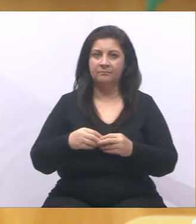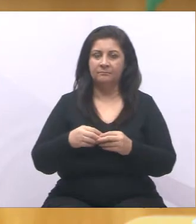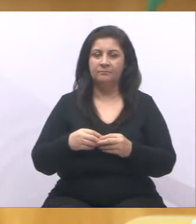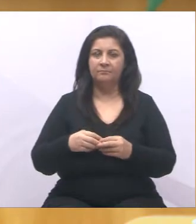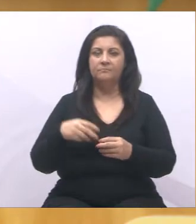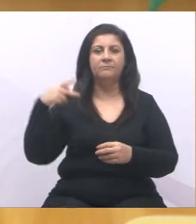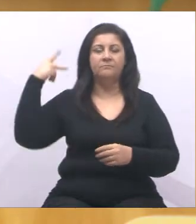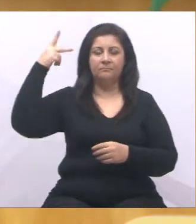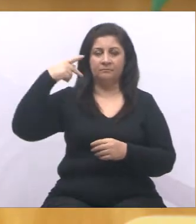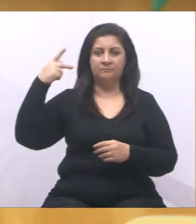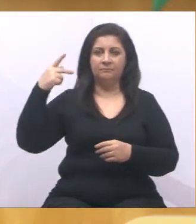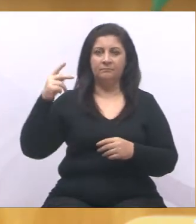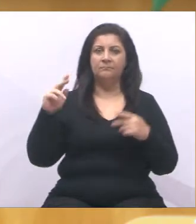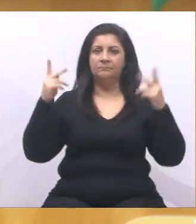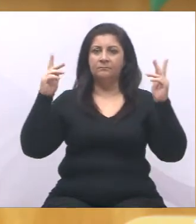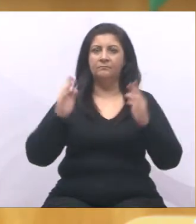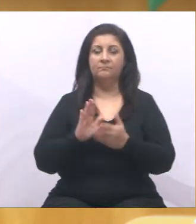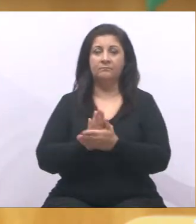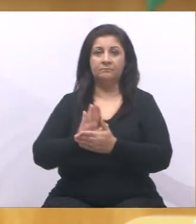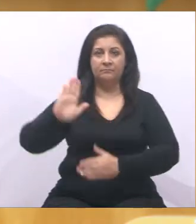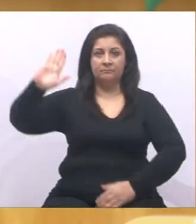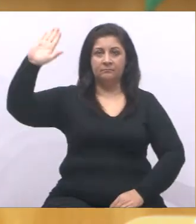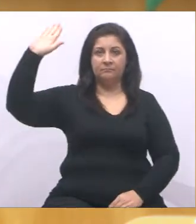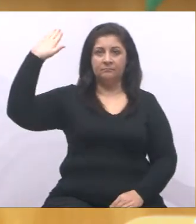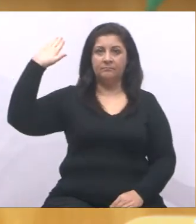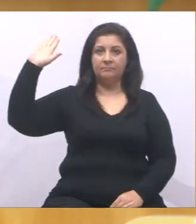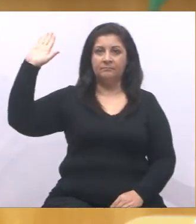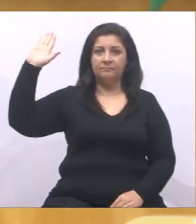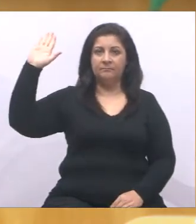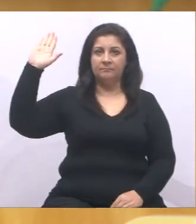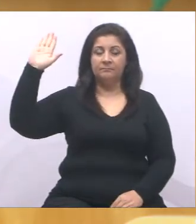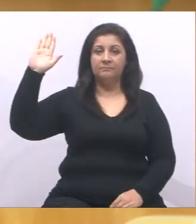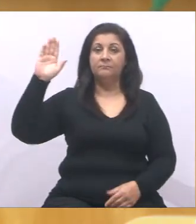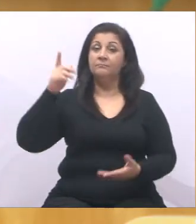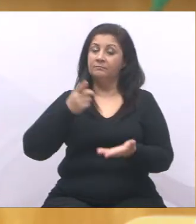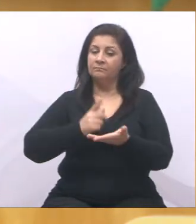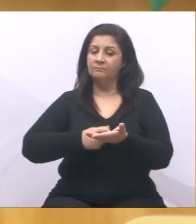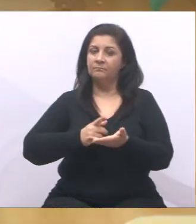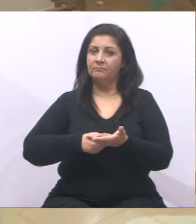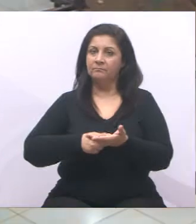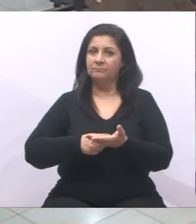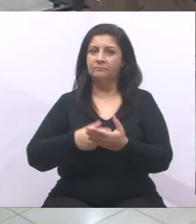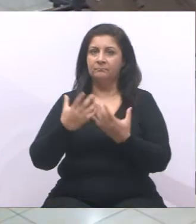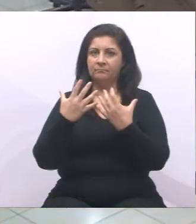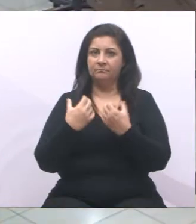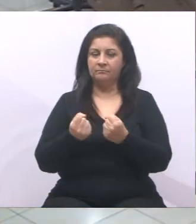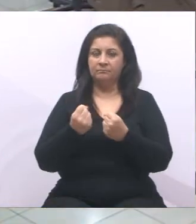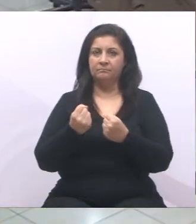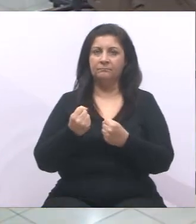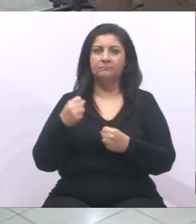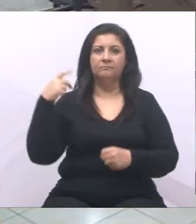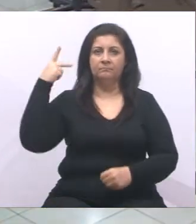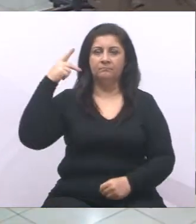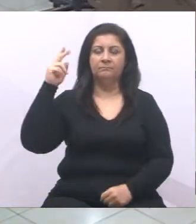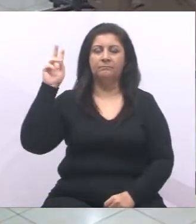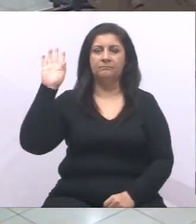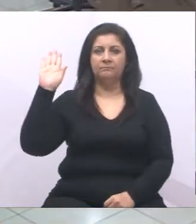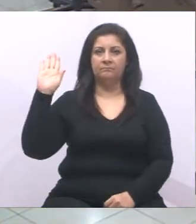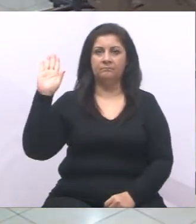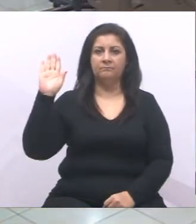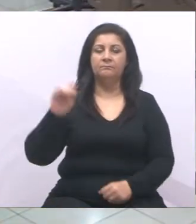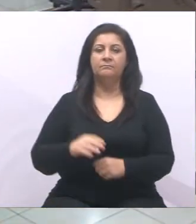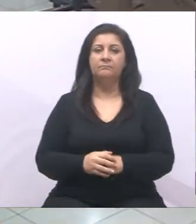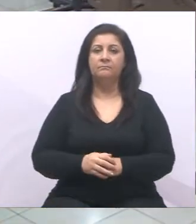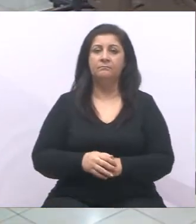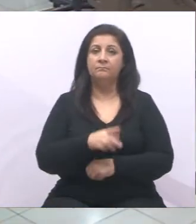em pé e estendam a mão direita para o compromisso de posse. O presidente desta sessão, o